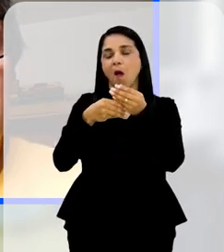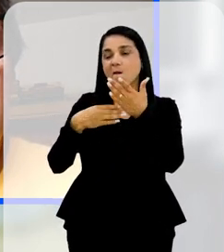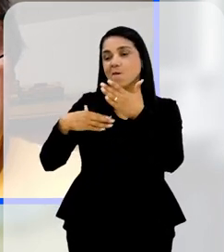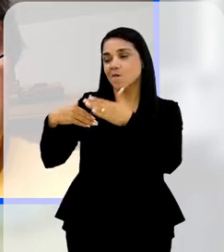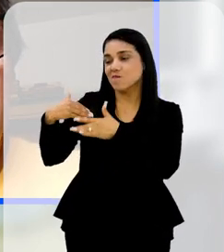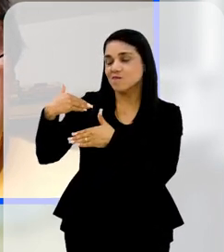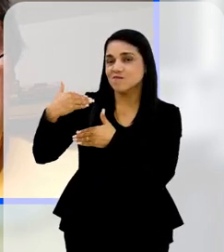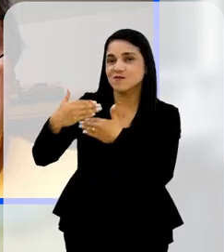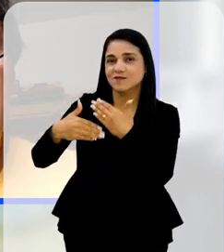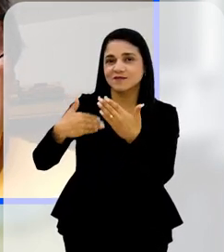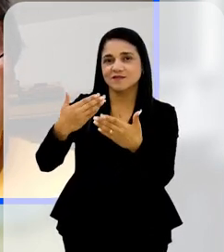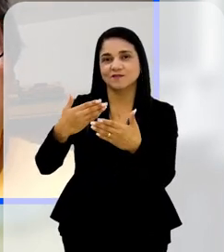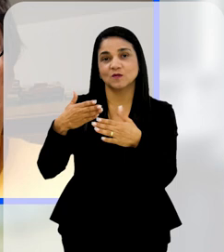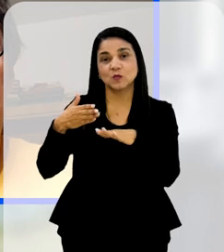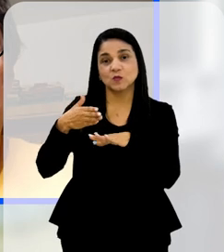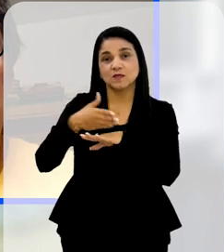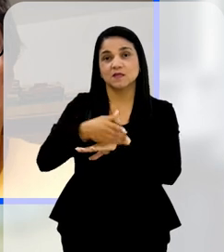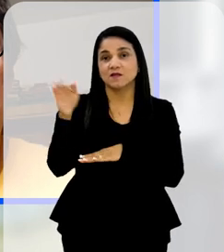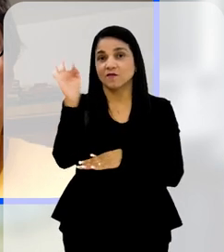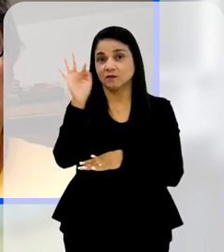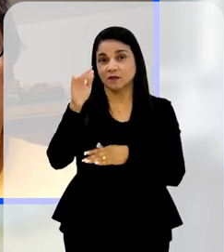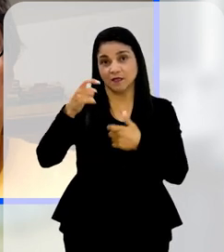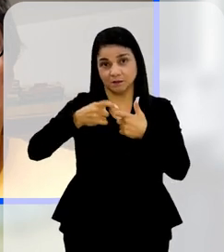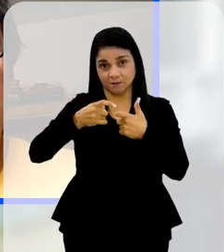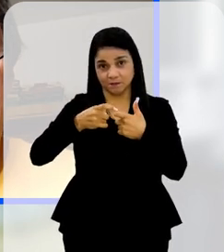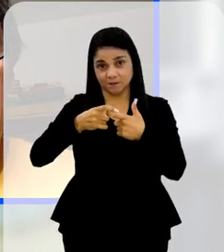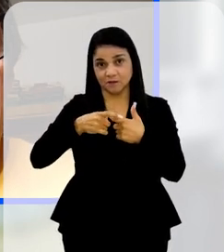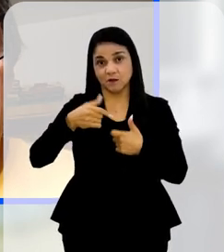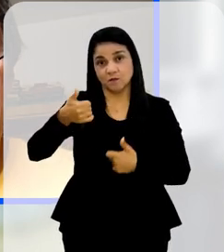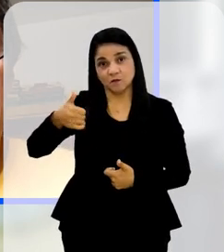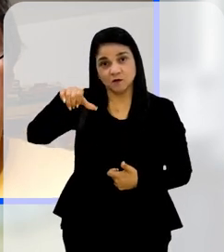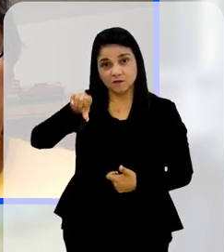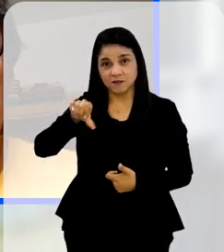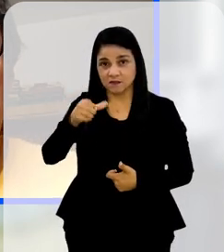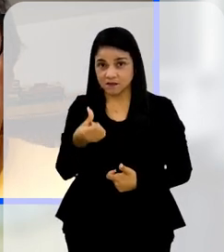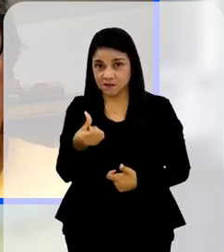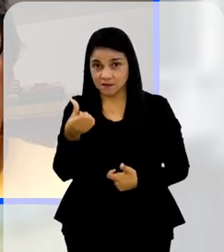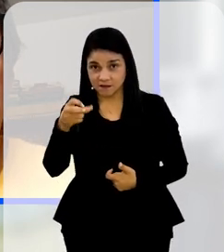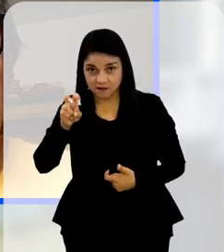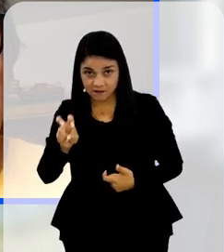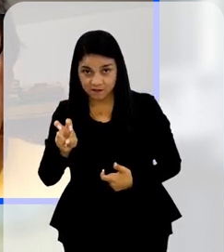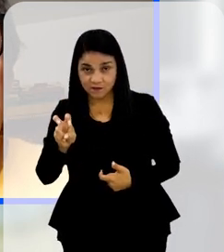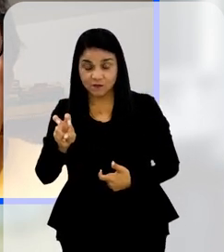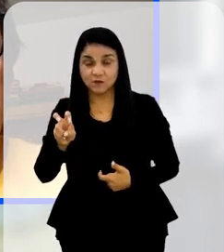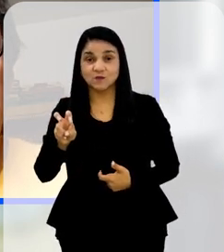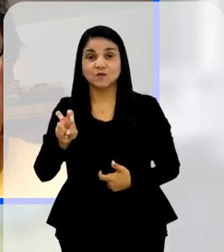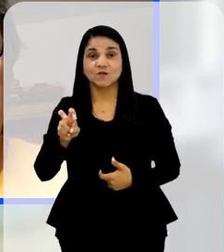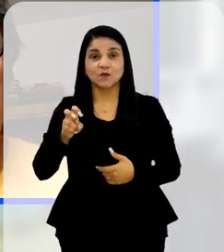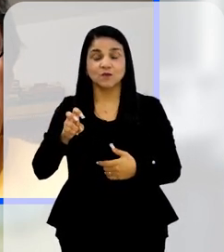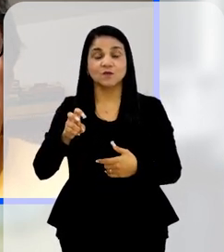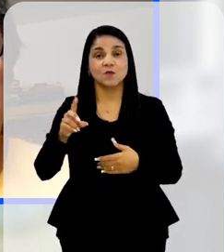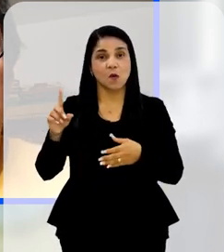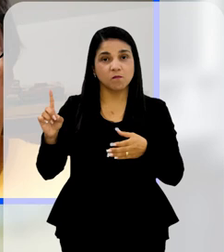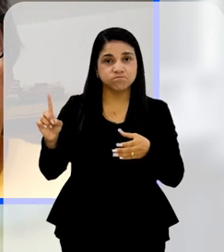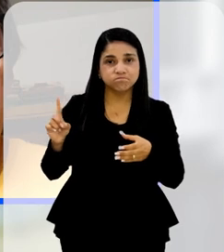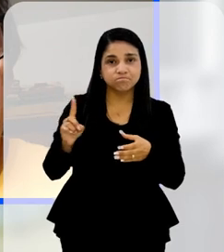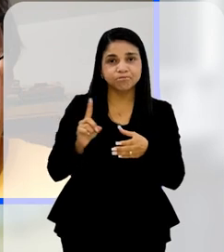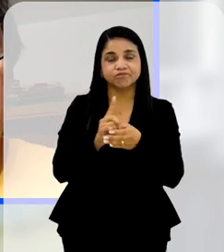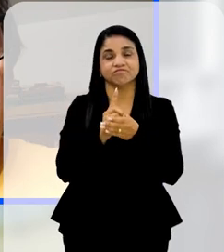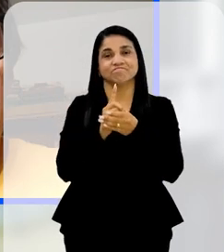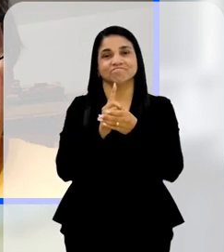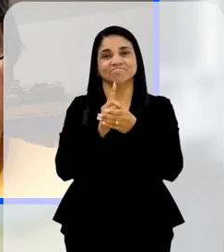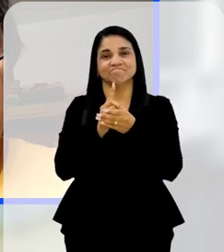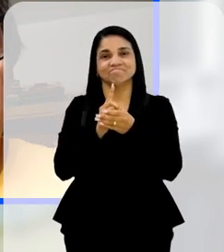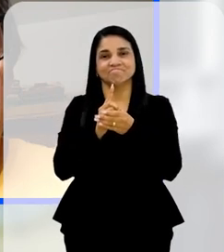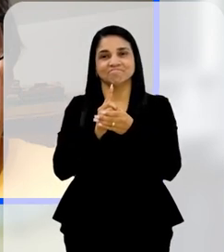em 1965 e, a partir daí, fui um ativo participante da